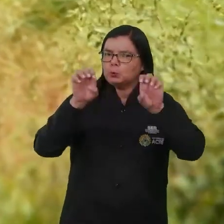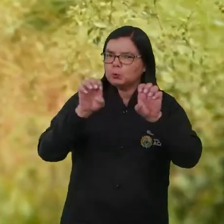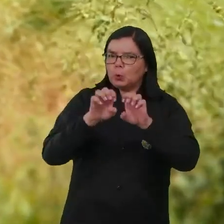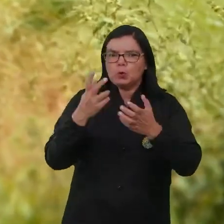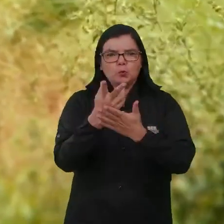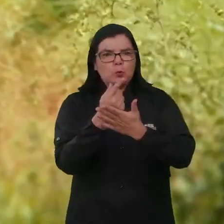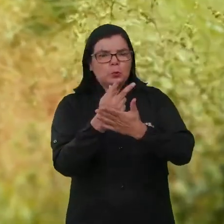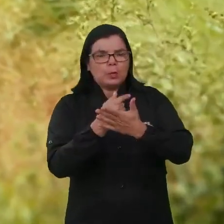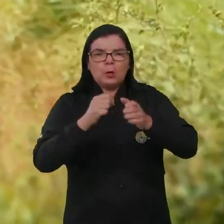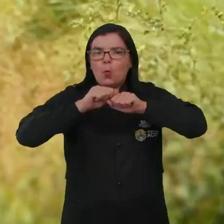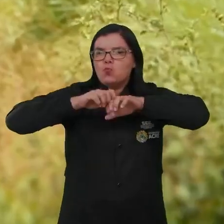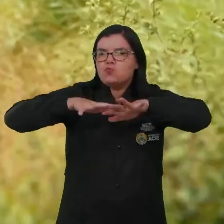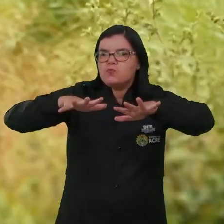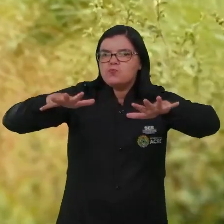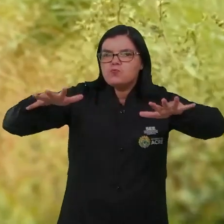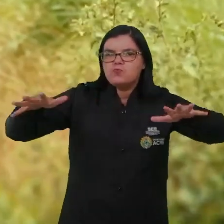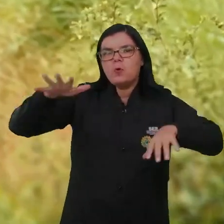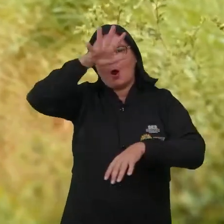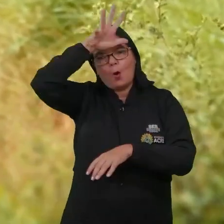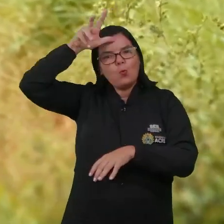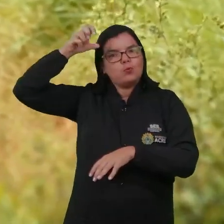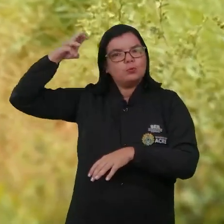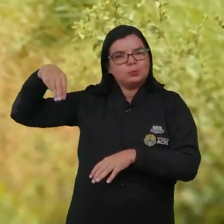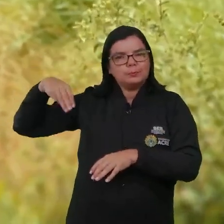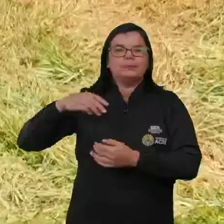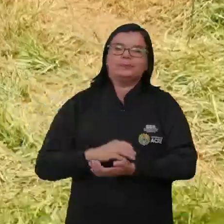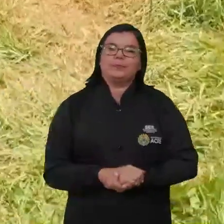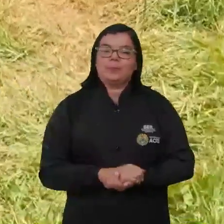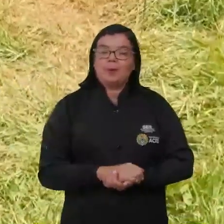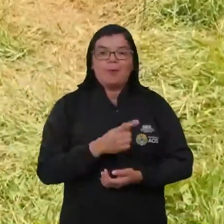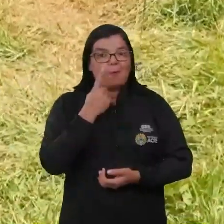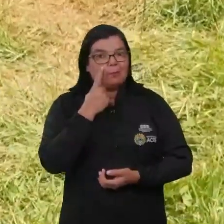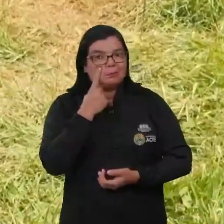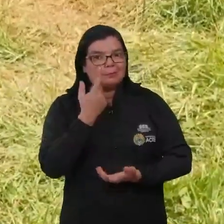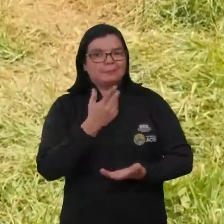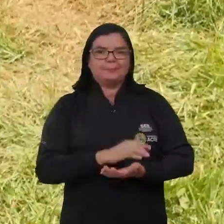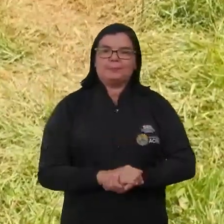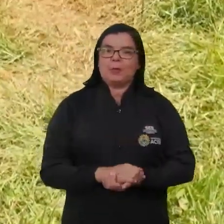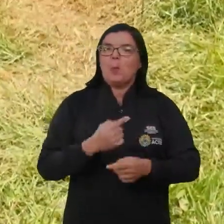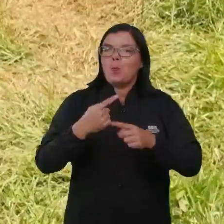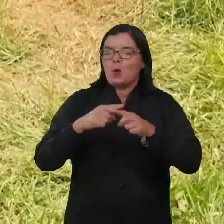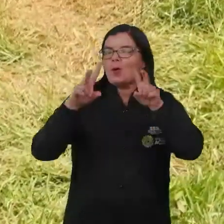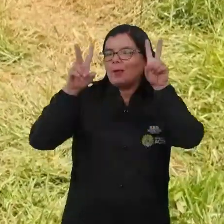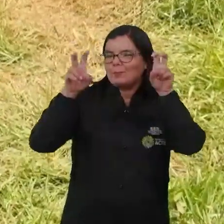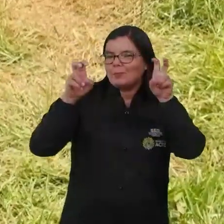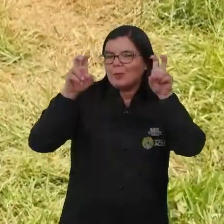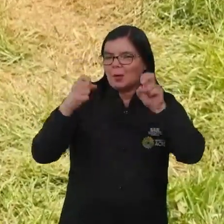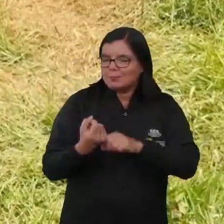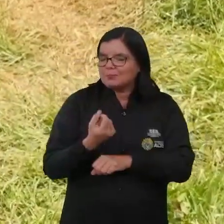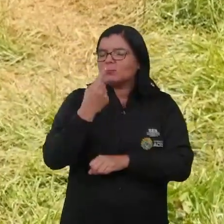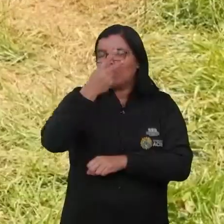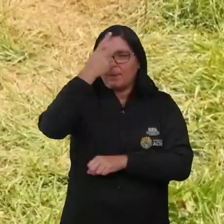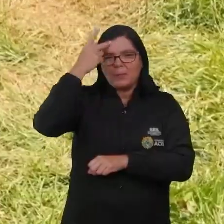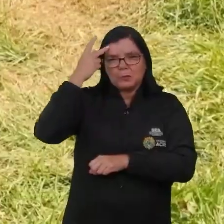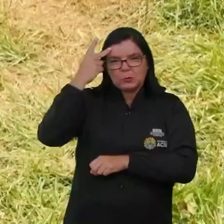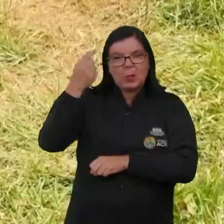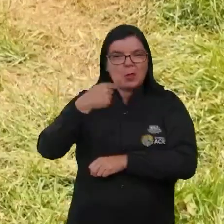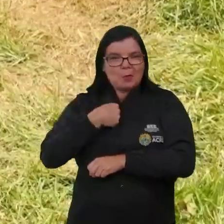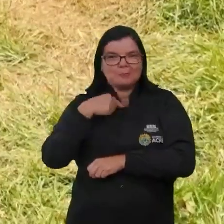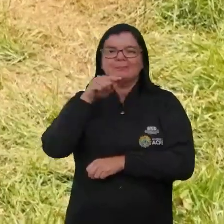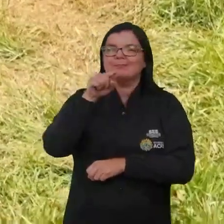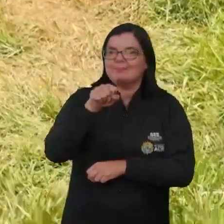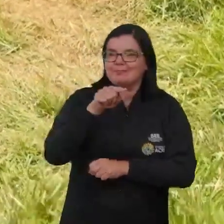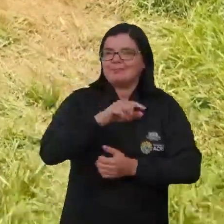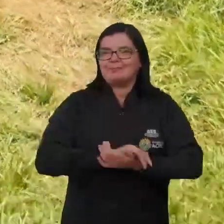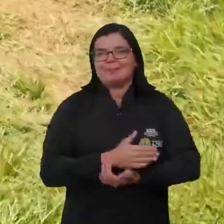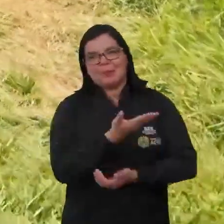com desenhos estão espalhadas por toda a região amazônica. E se liga, porque esse assunto intriga pessoas como eu e